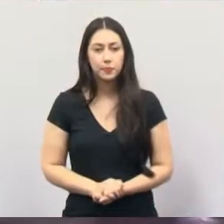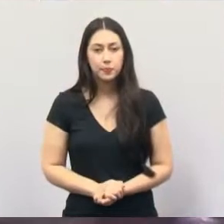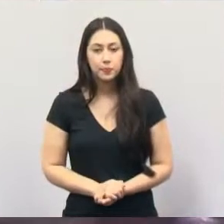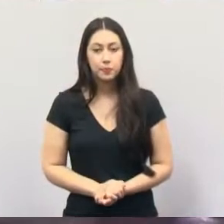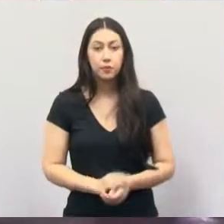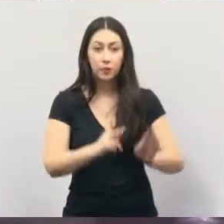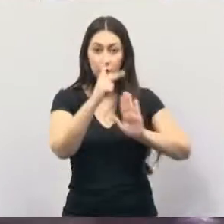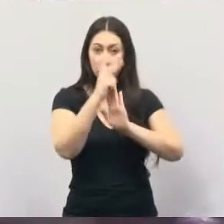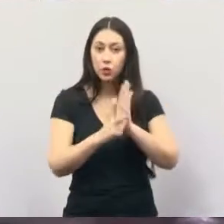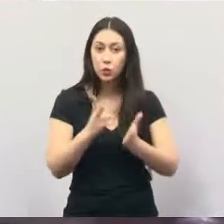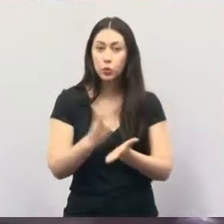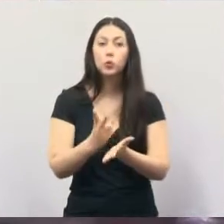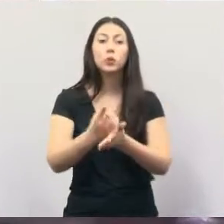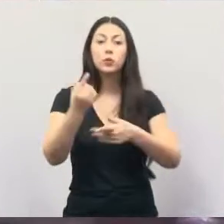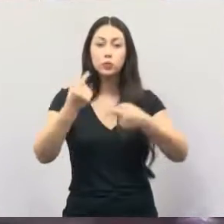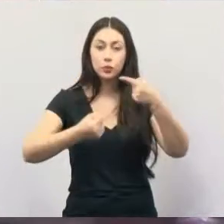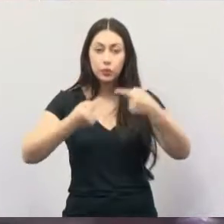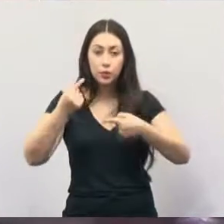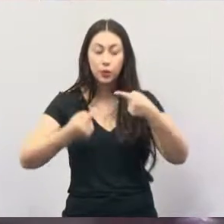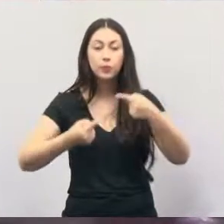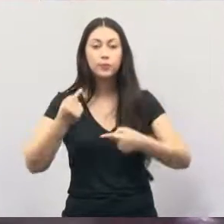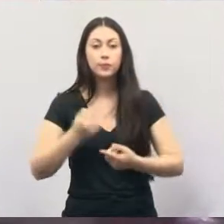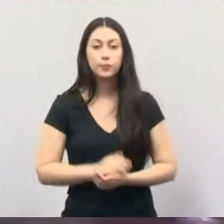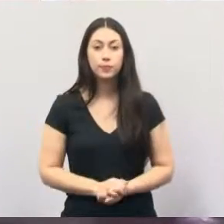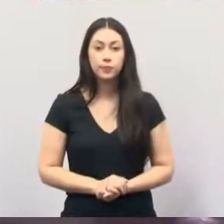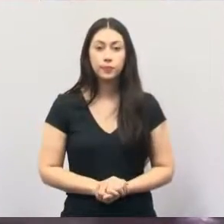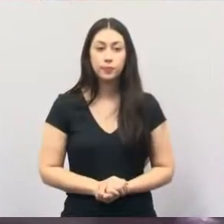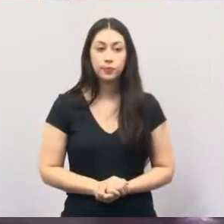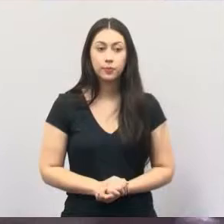O projeto continua em discussão.